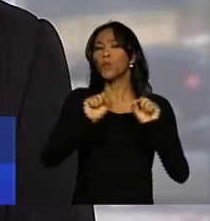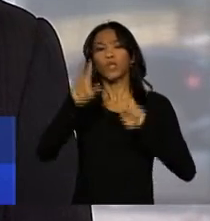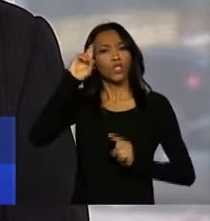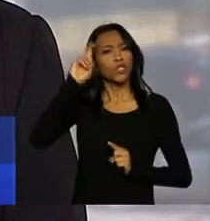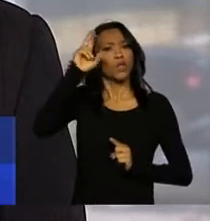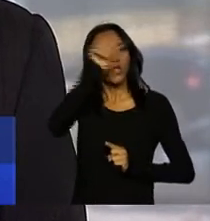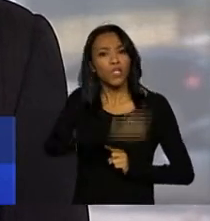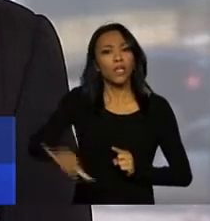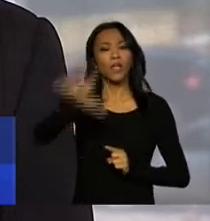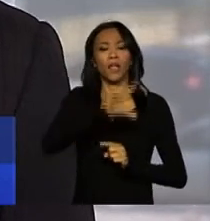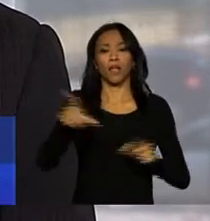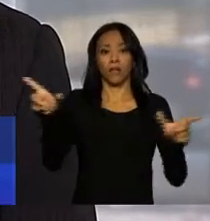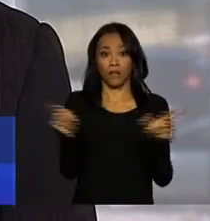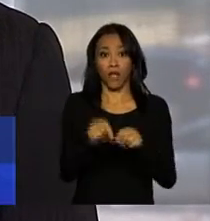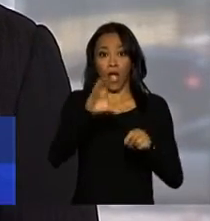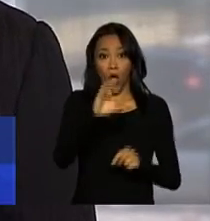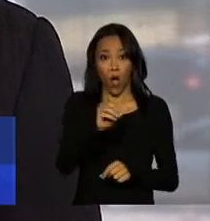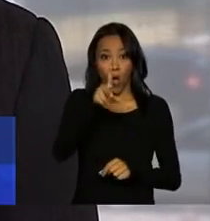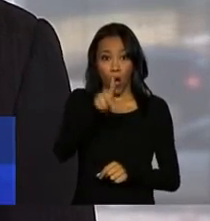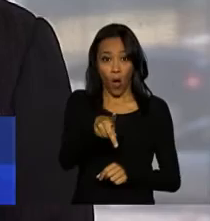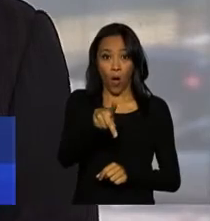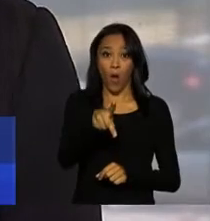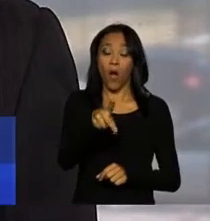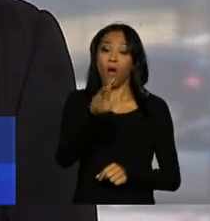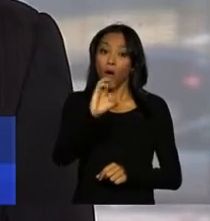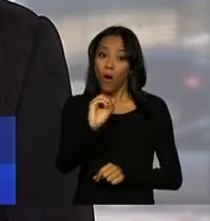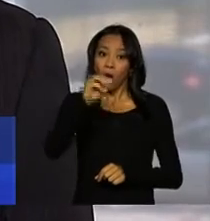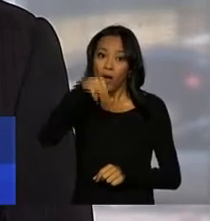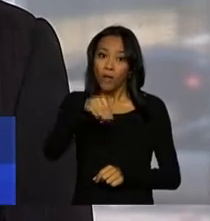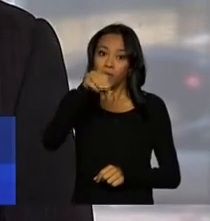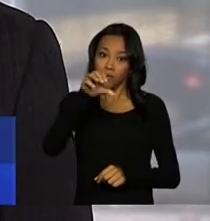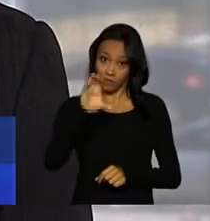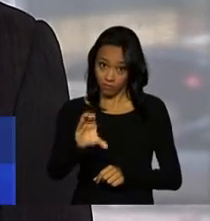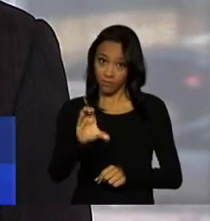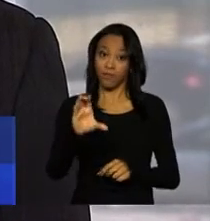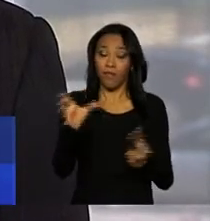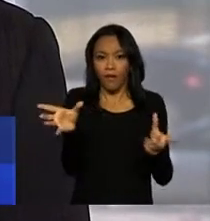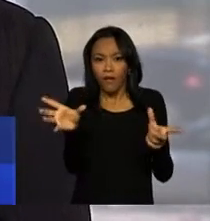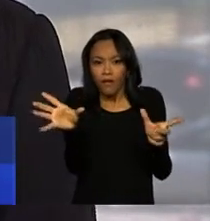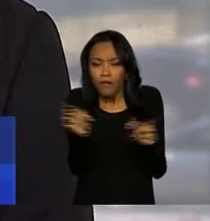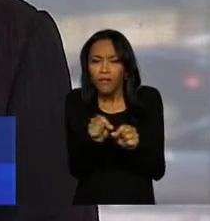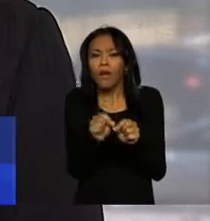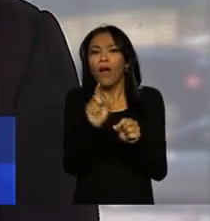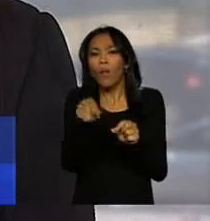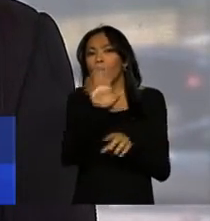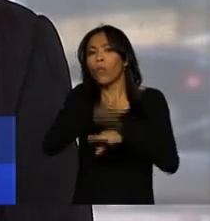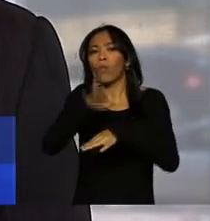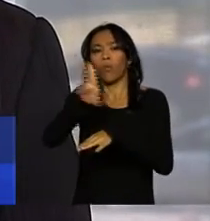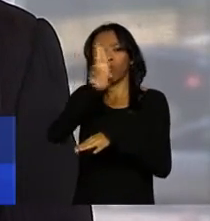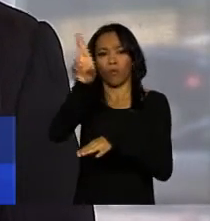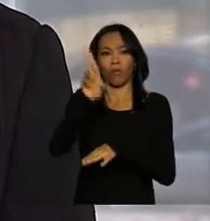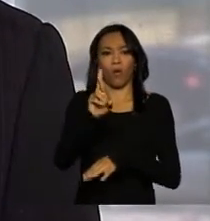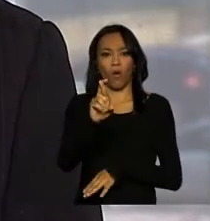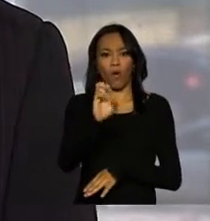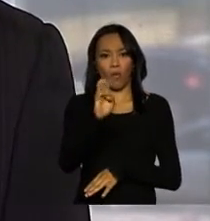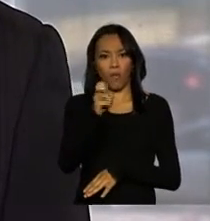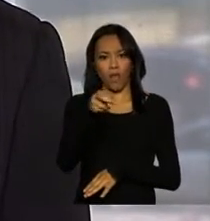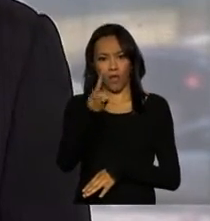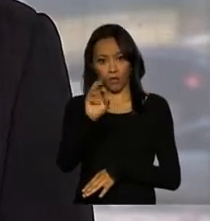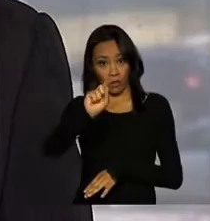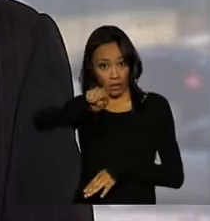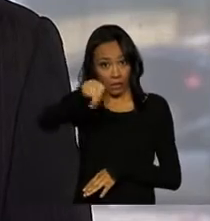geral da organização mundial do comércio a o mc o brasileiro roberto azevedo depois dessa reunião deve ser